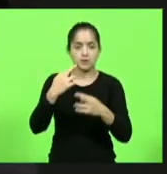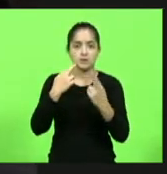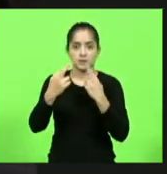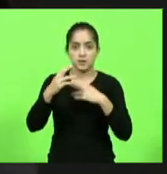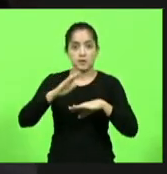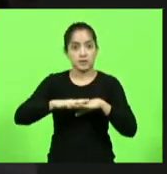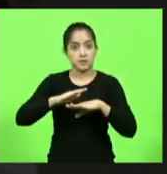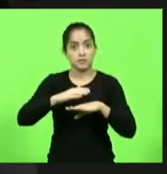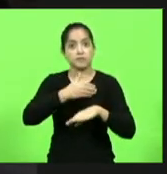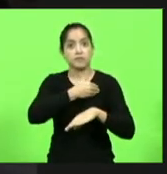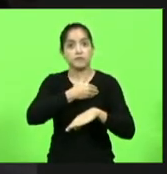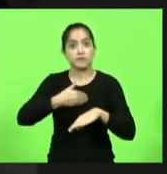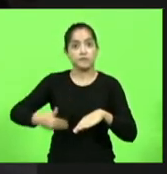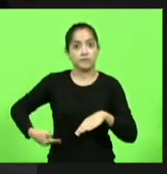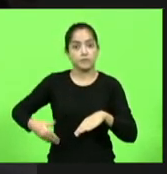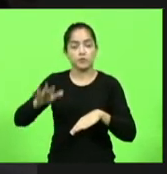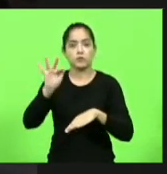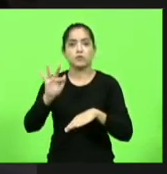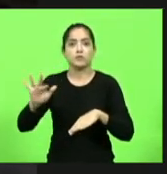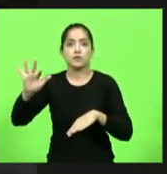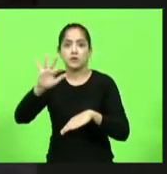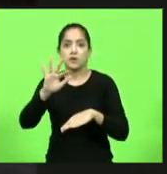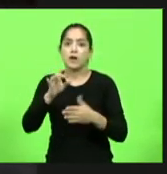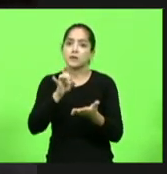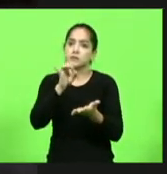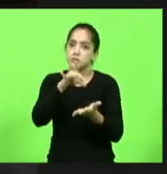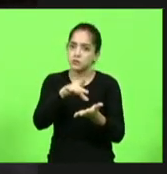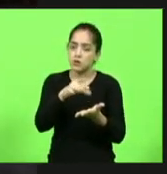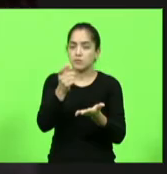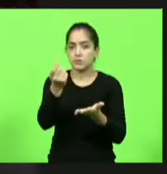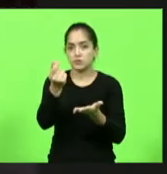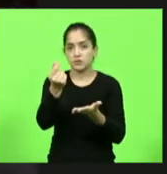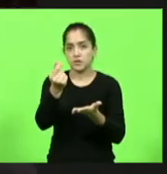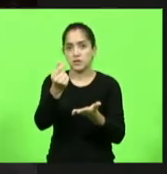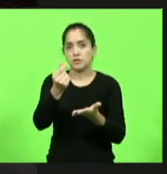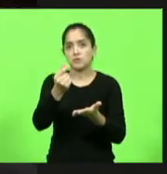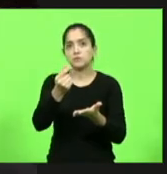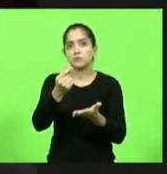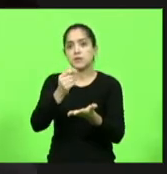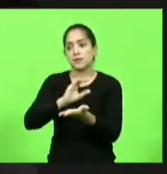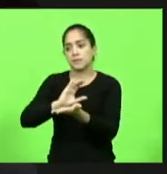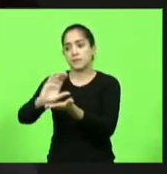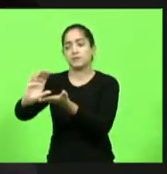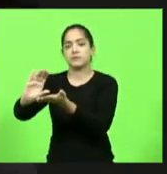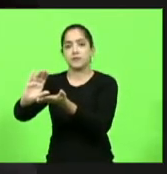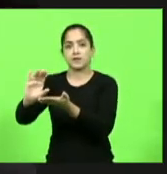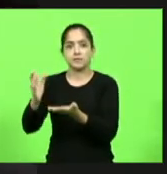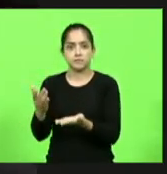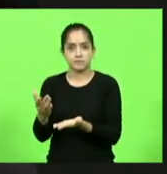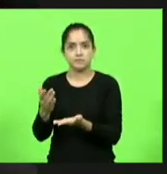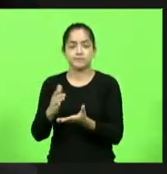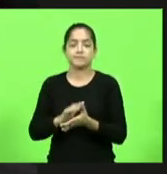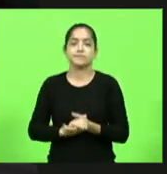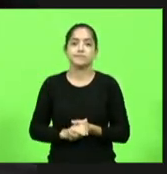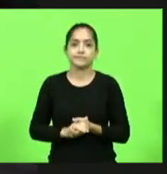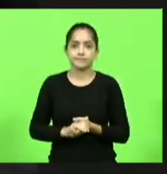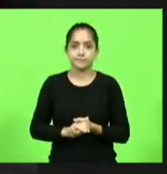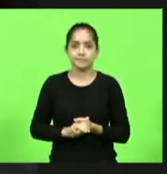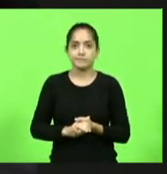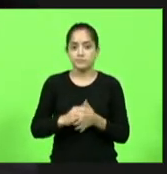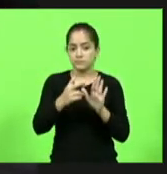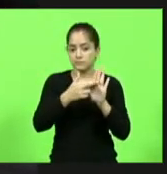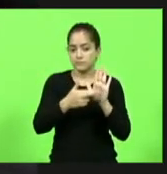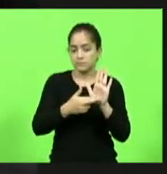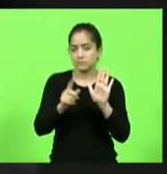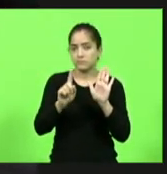federais, sobra mais dinheiro para mandar para eles. Então, é uma prática que a gente não tem que adotar como regra,